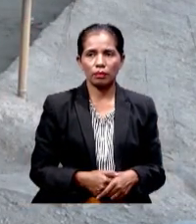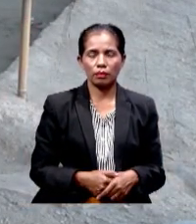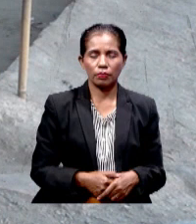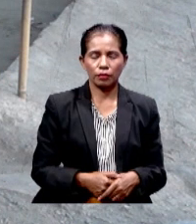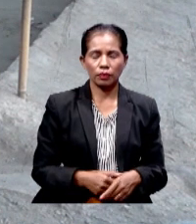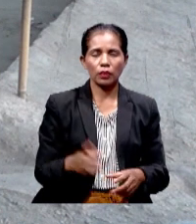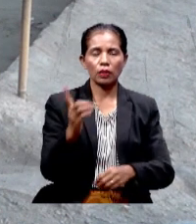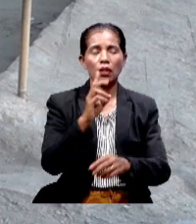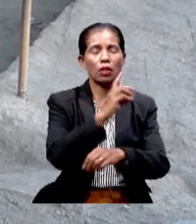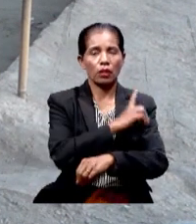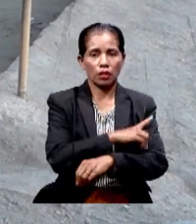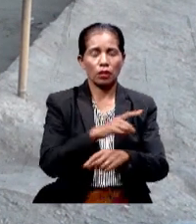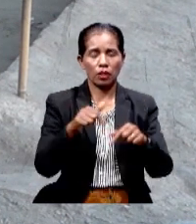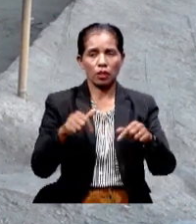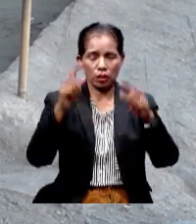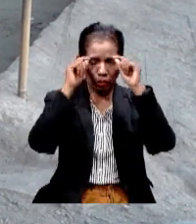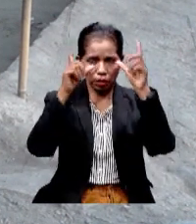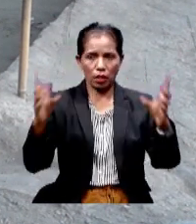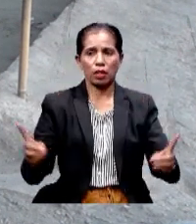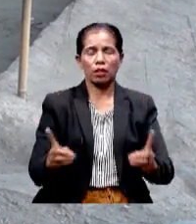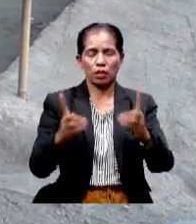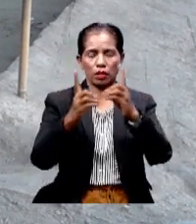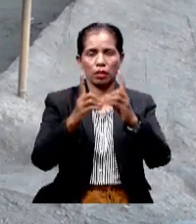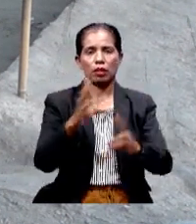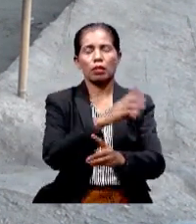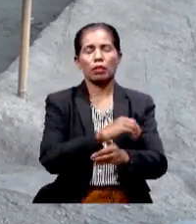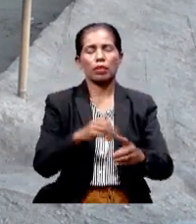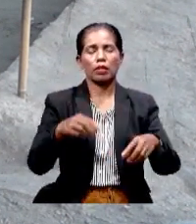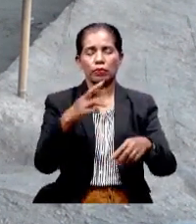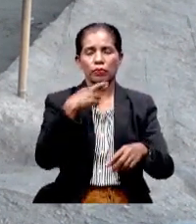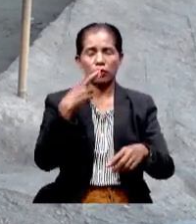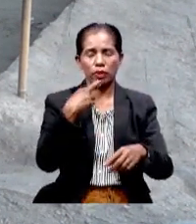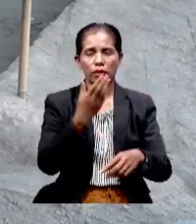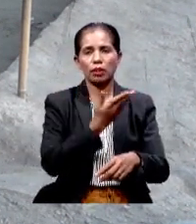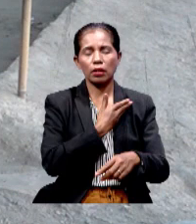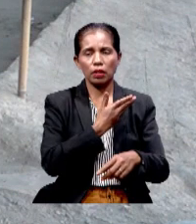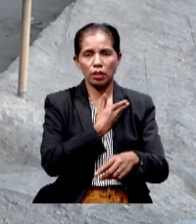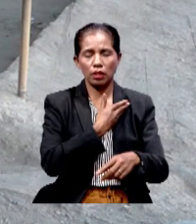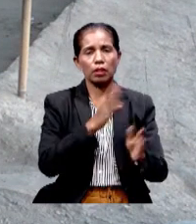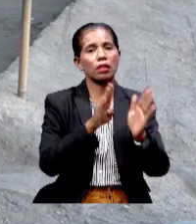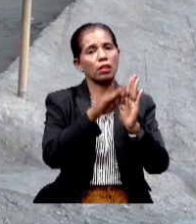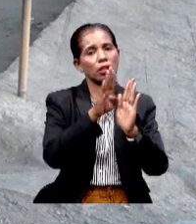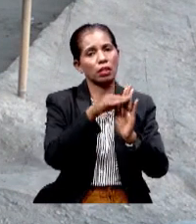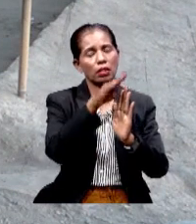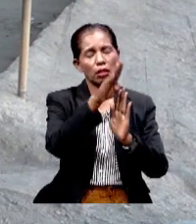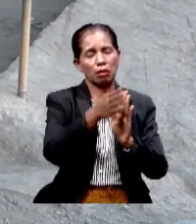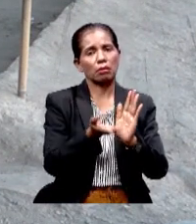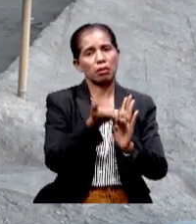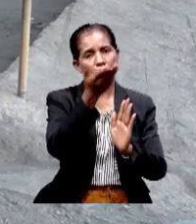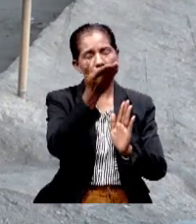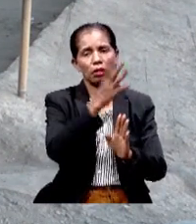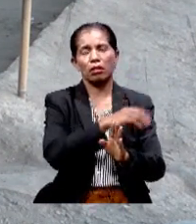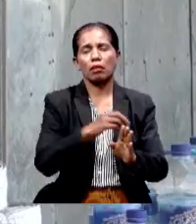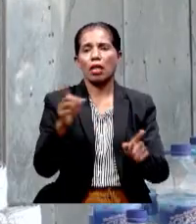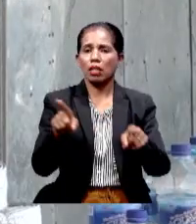Horas net Timor-Leste a soro rela situação de inflação global, a nessan falling hang necessidade básica nebe sai de um liu